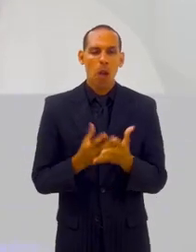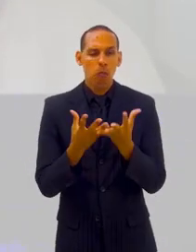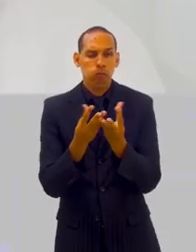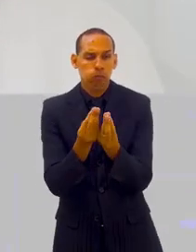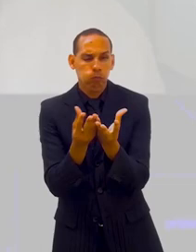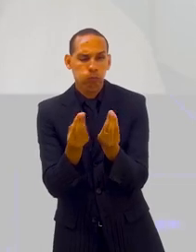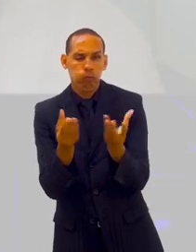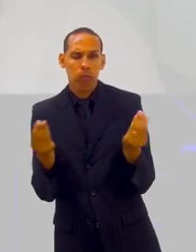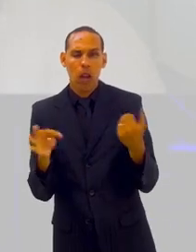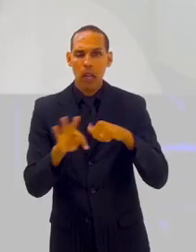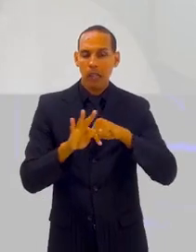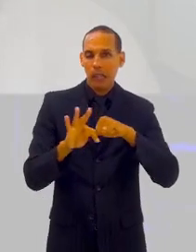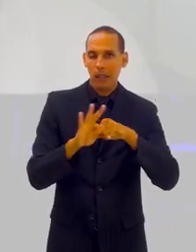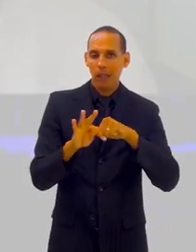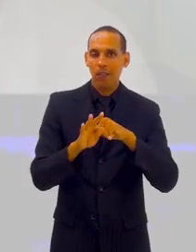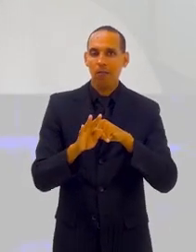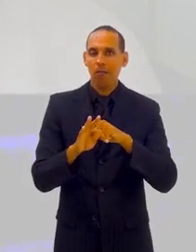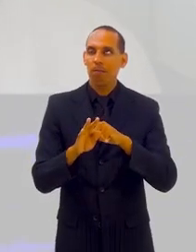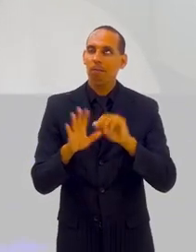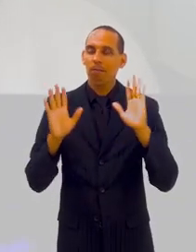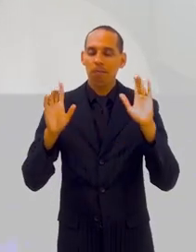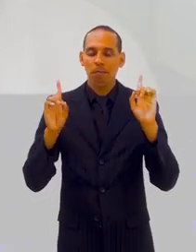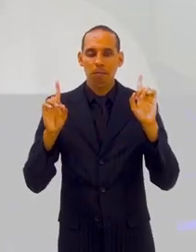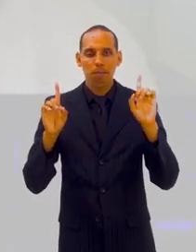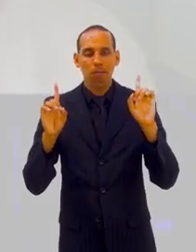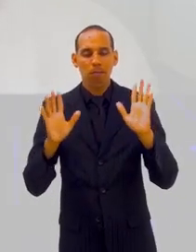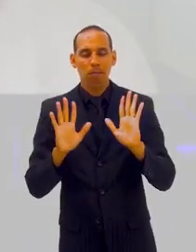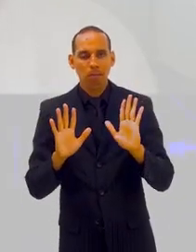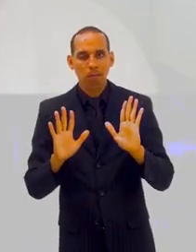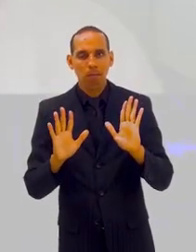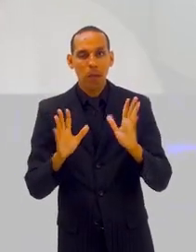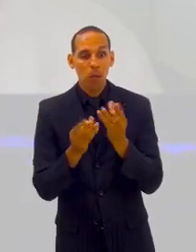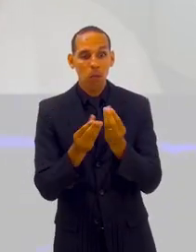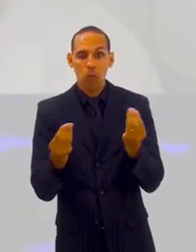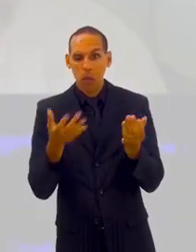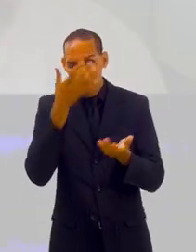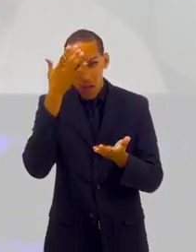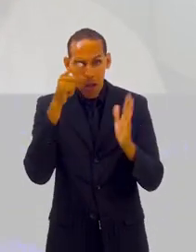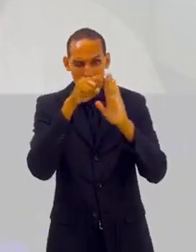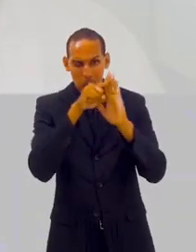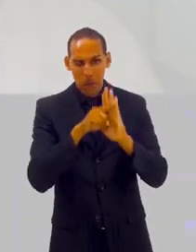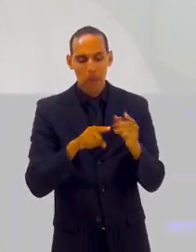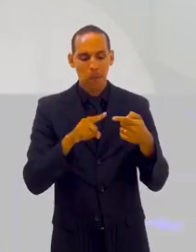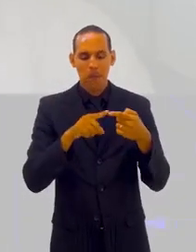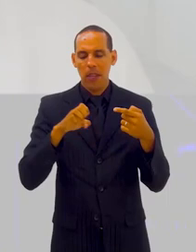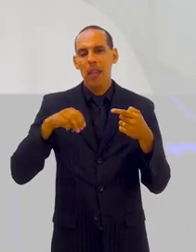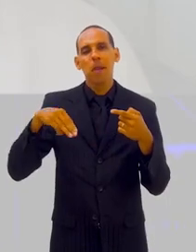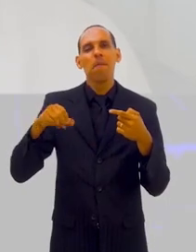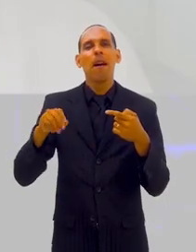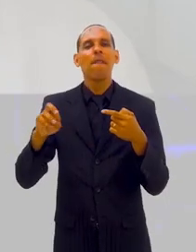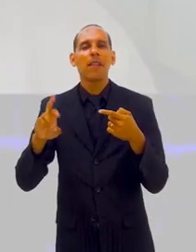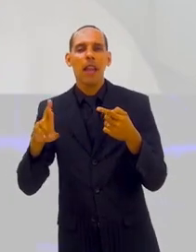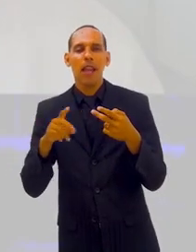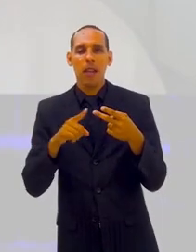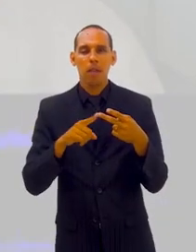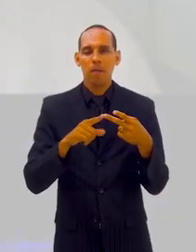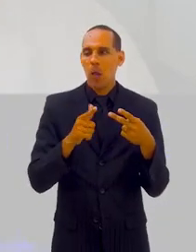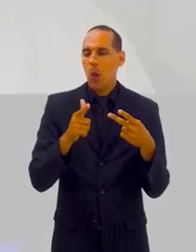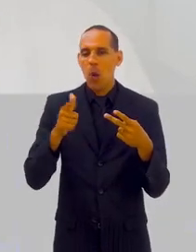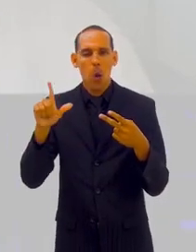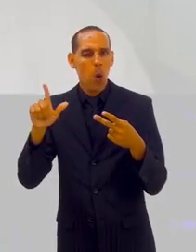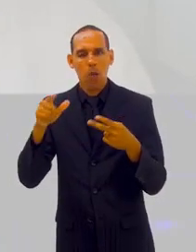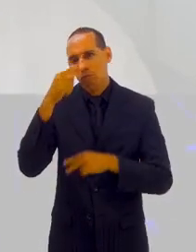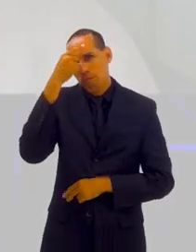muitos técnicos, graças a Deus, muitos pesquisadores, tanto da Emater quanto da Pesagro,